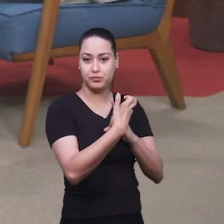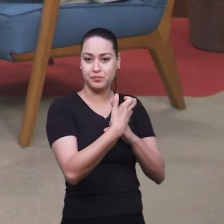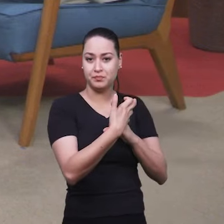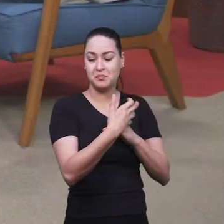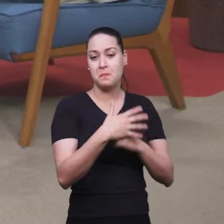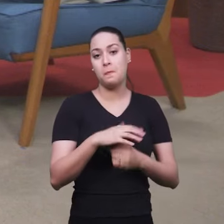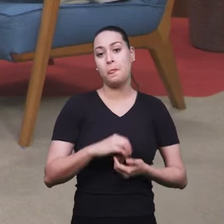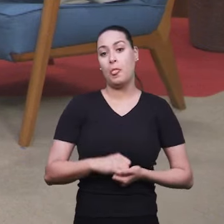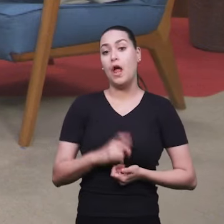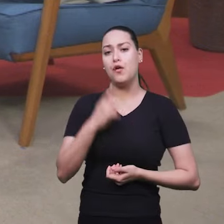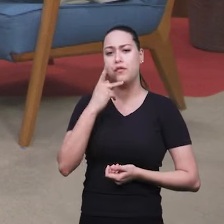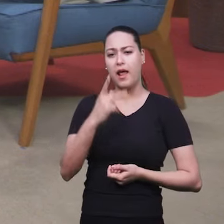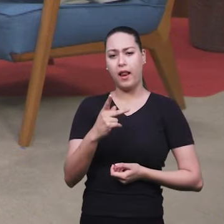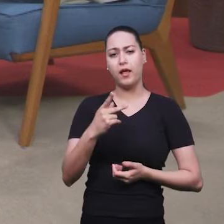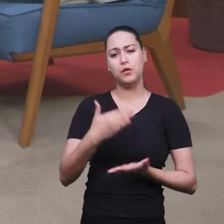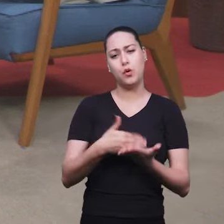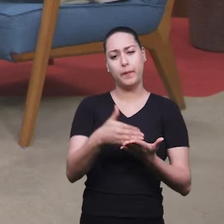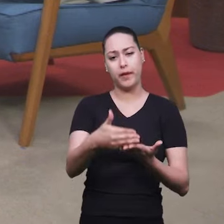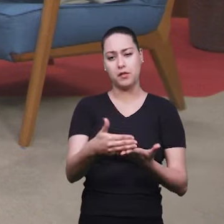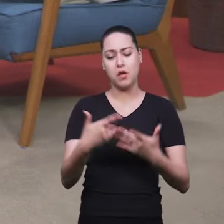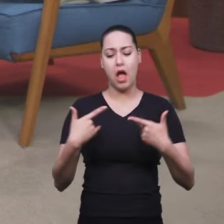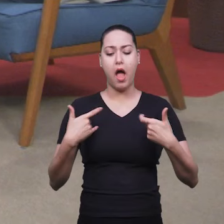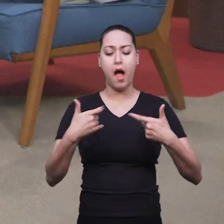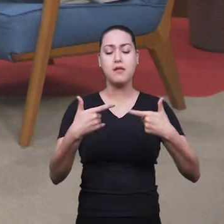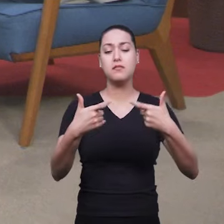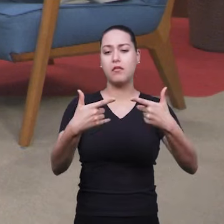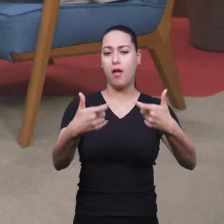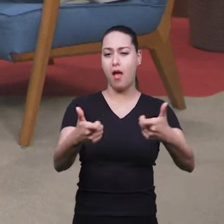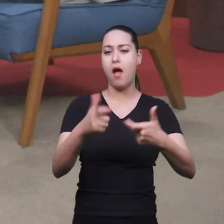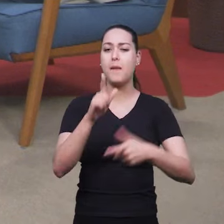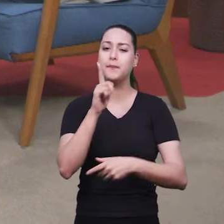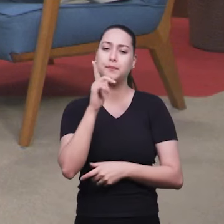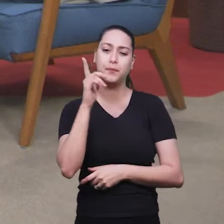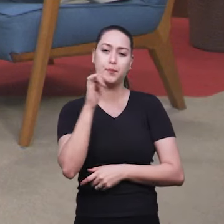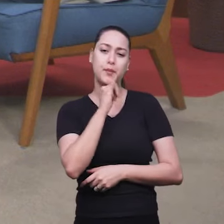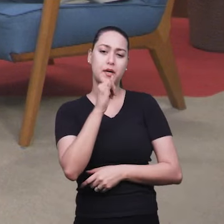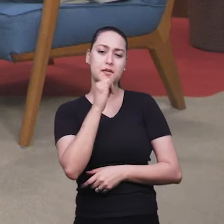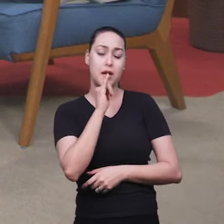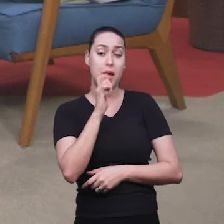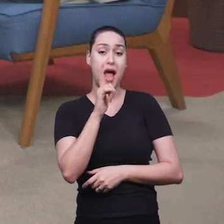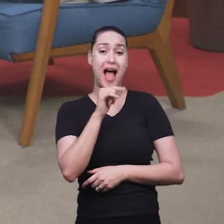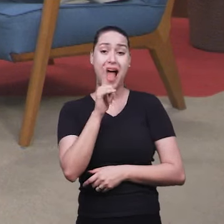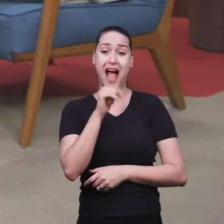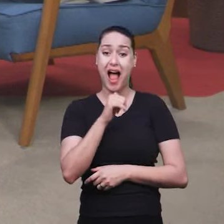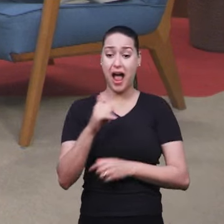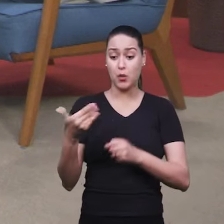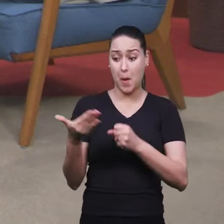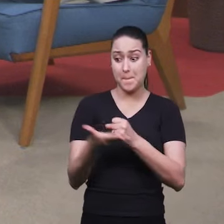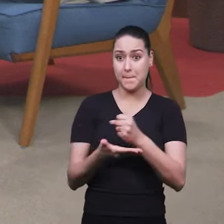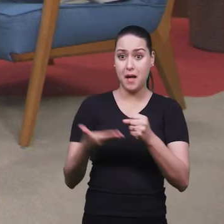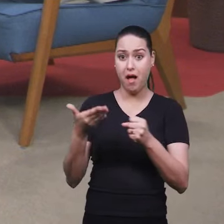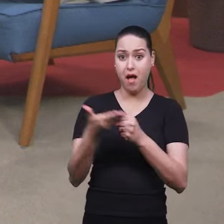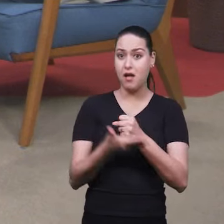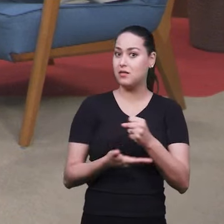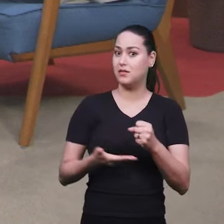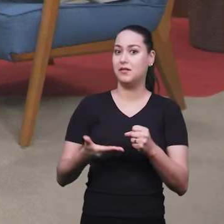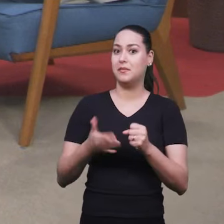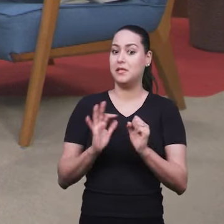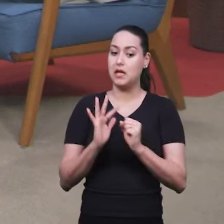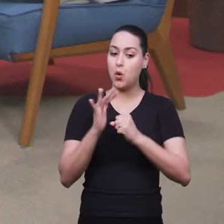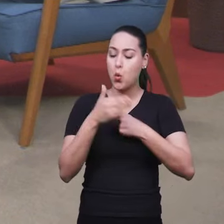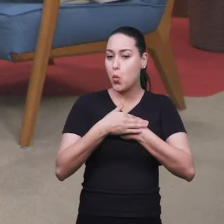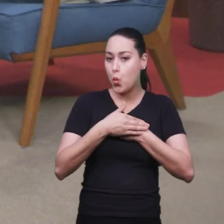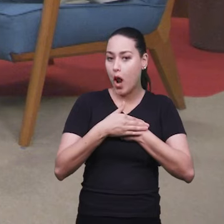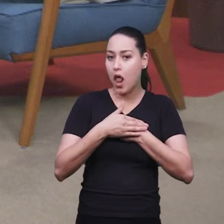na abertura do programa que numa guerra, por exemplo, a água é fundamental, mas essa fonte ela é selada. Essa fonte você